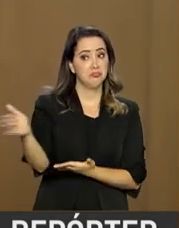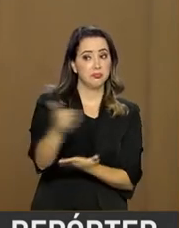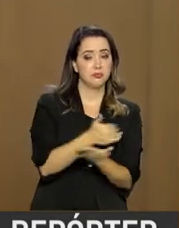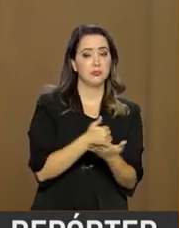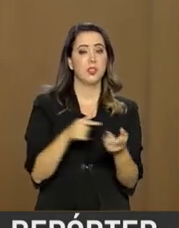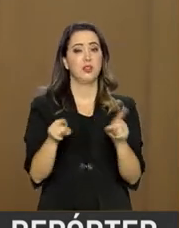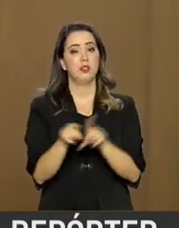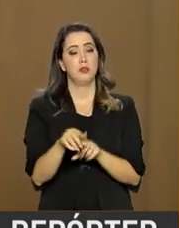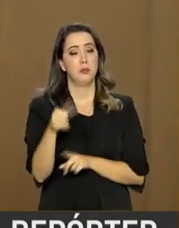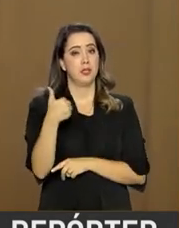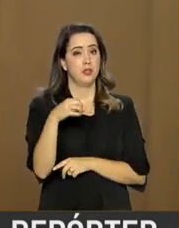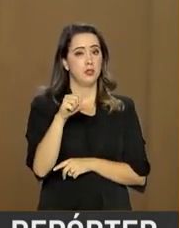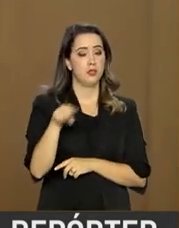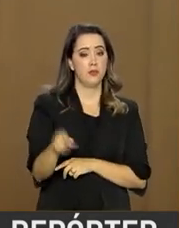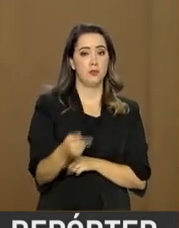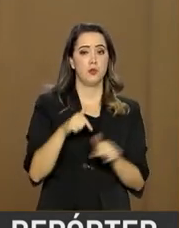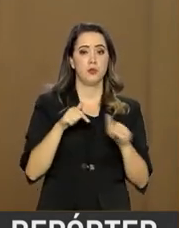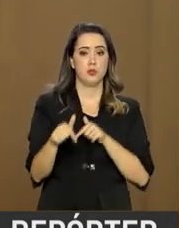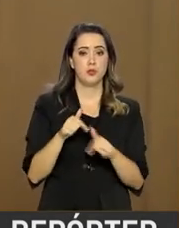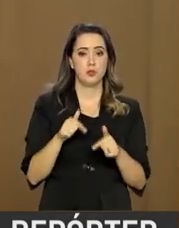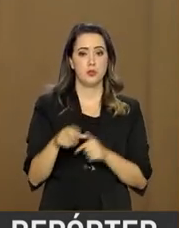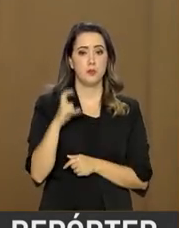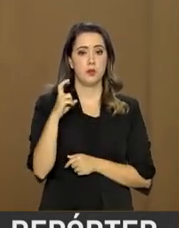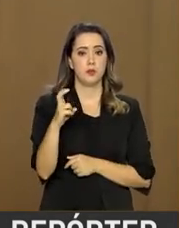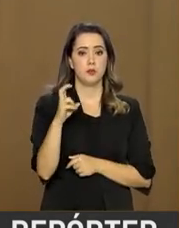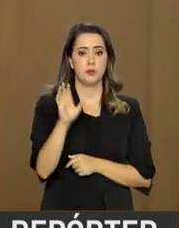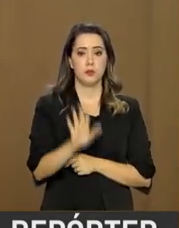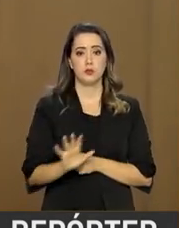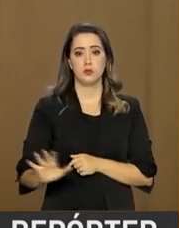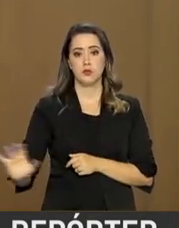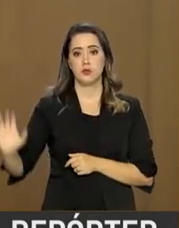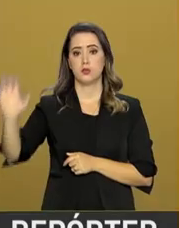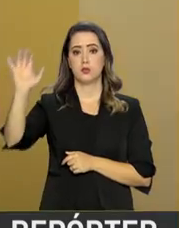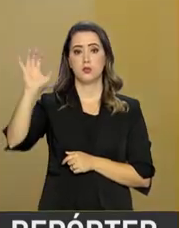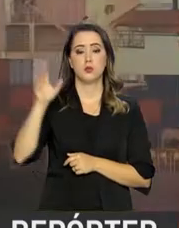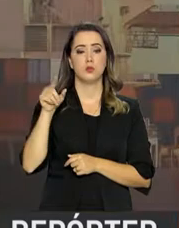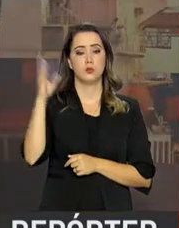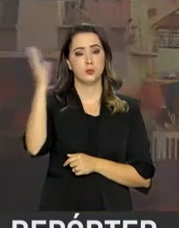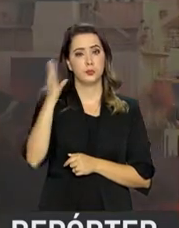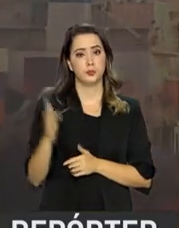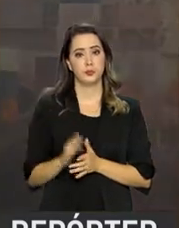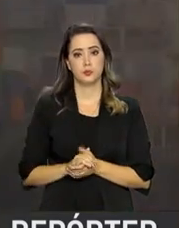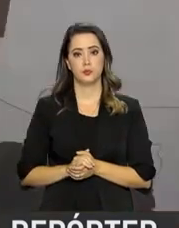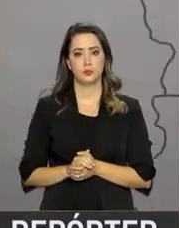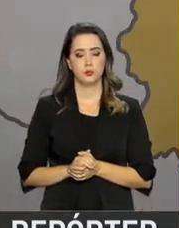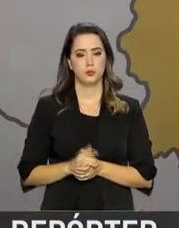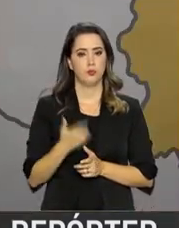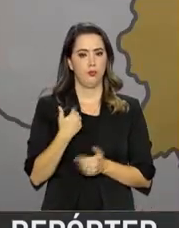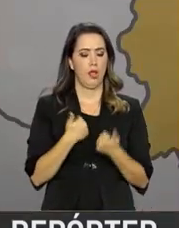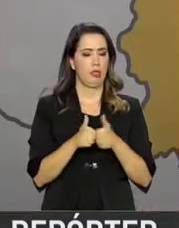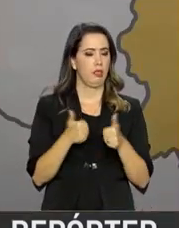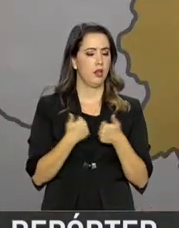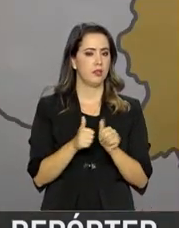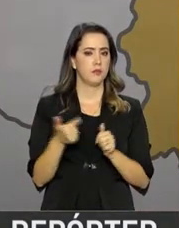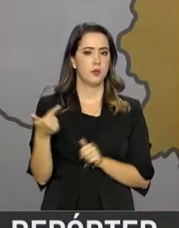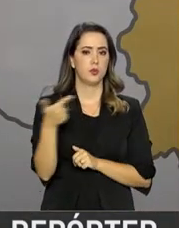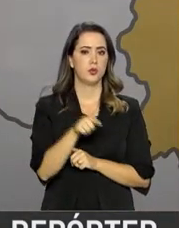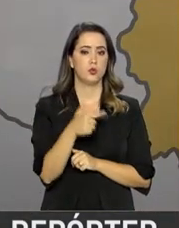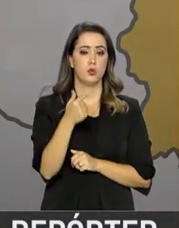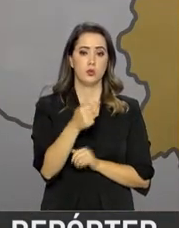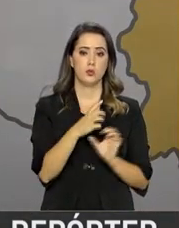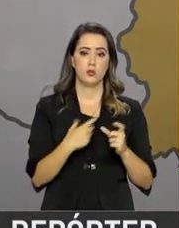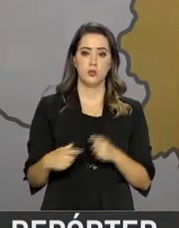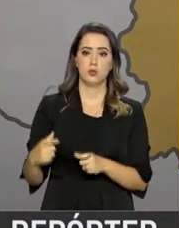também 19 mil empregos diretos nas cinco regiões do país na área de transporte são outros sete